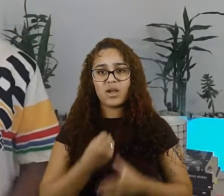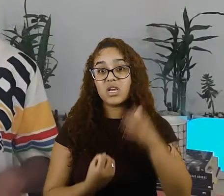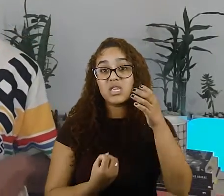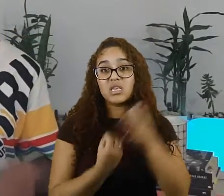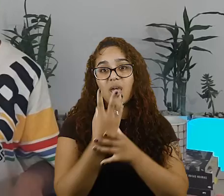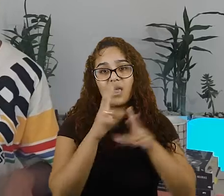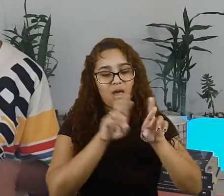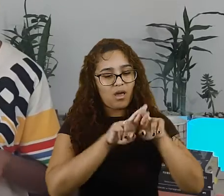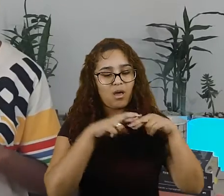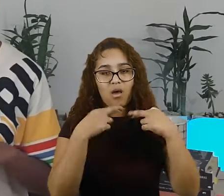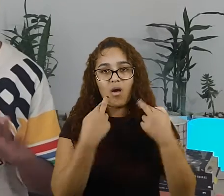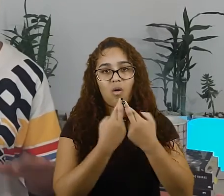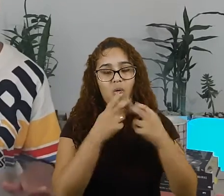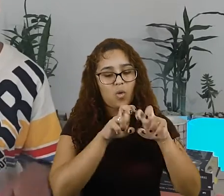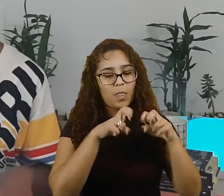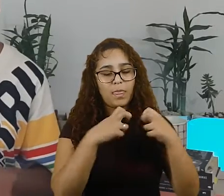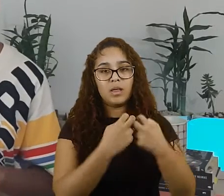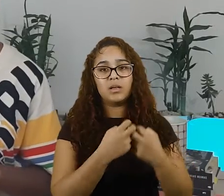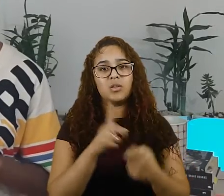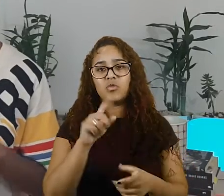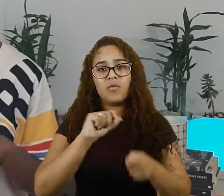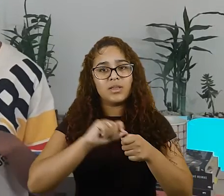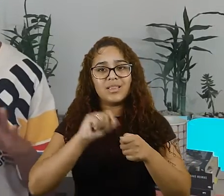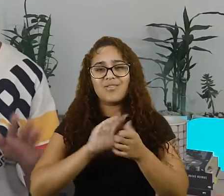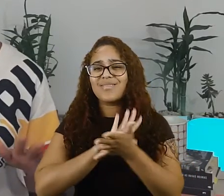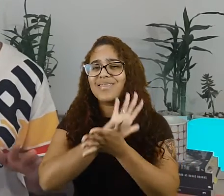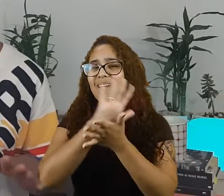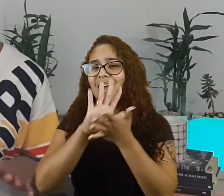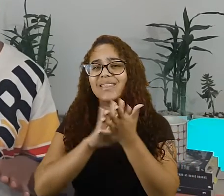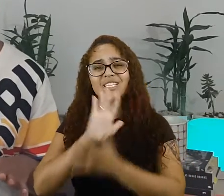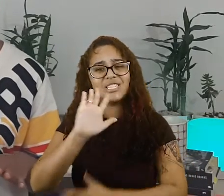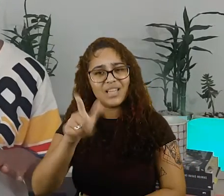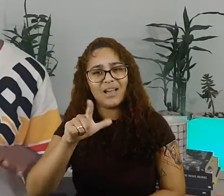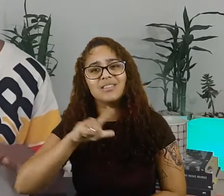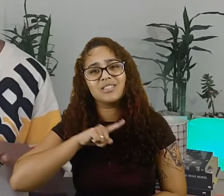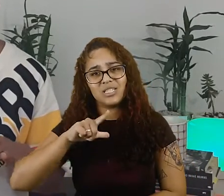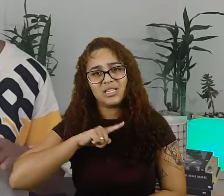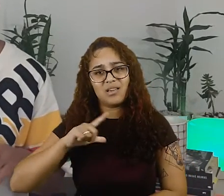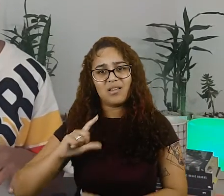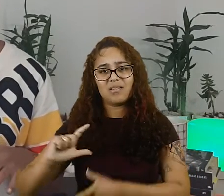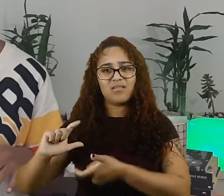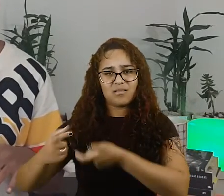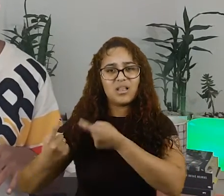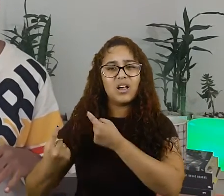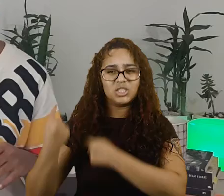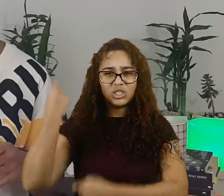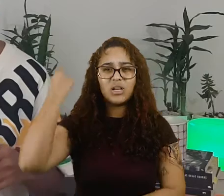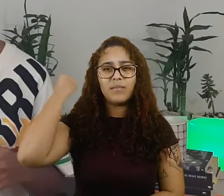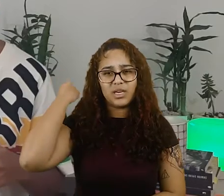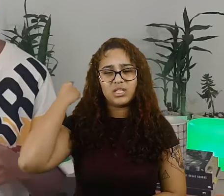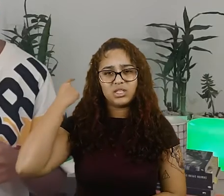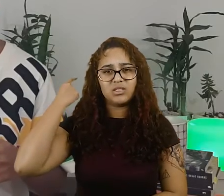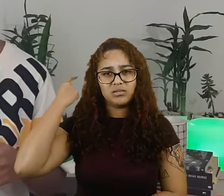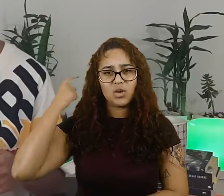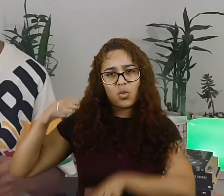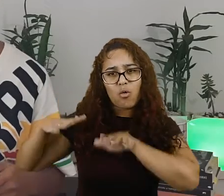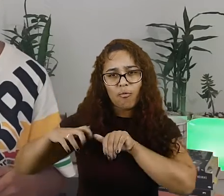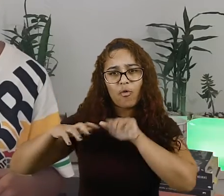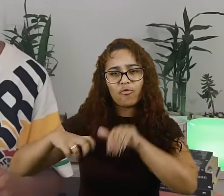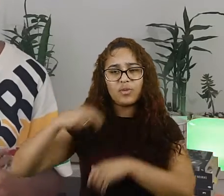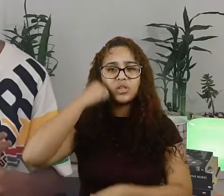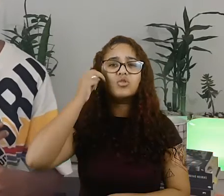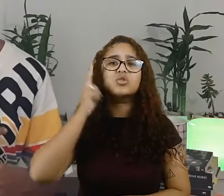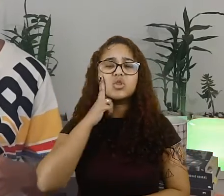Eu digo e repito que eu não inventei a roda, né? Não estou fazendo nada que os nossos ancestrais e que os nossos